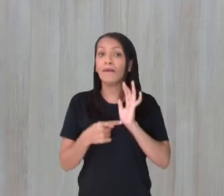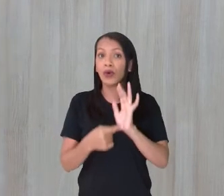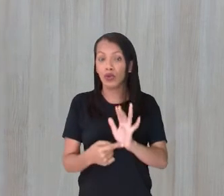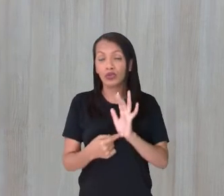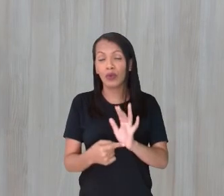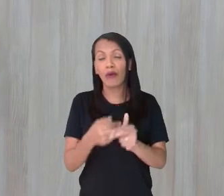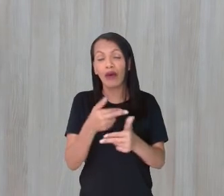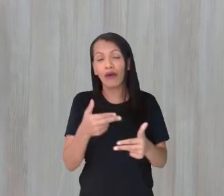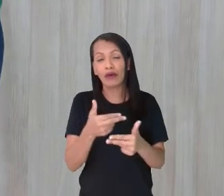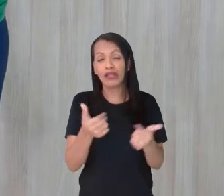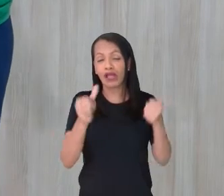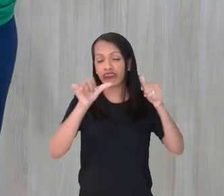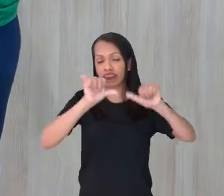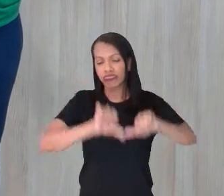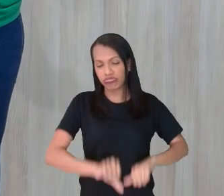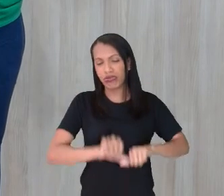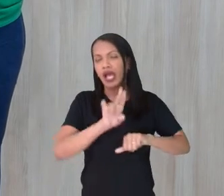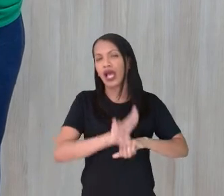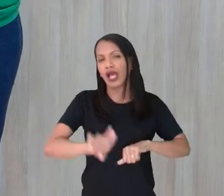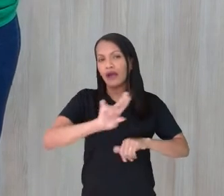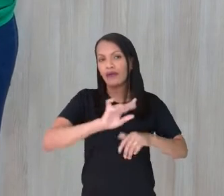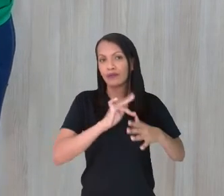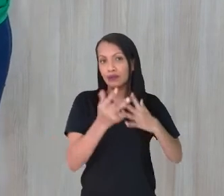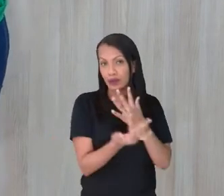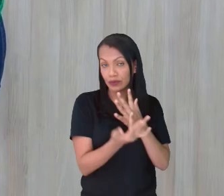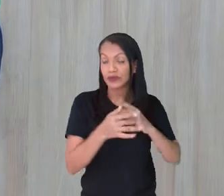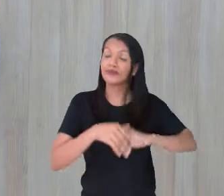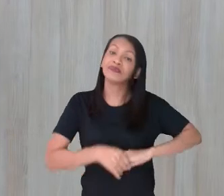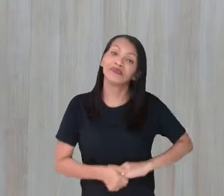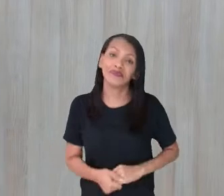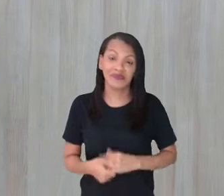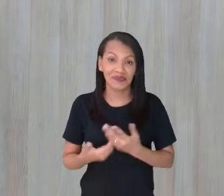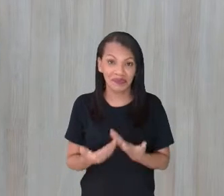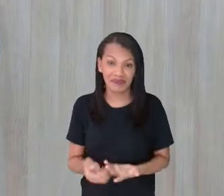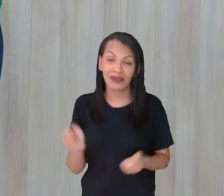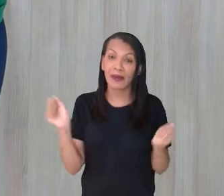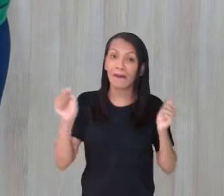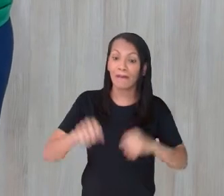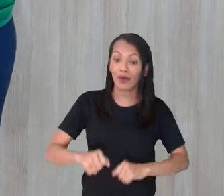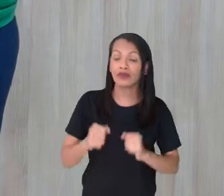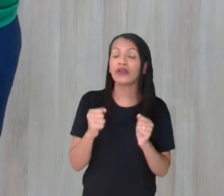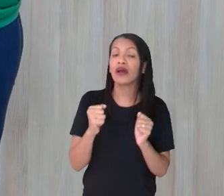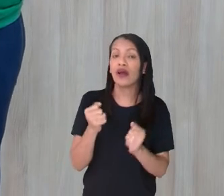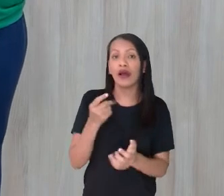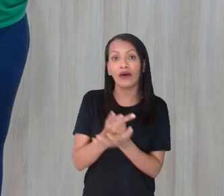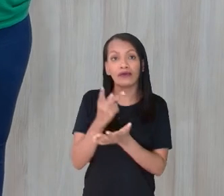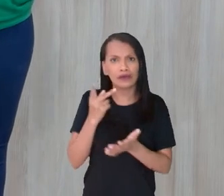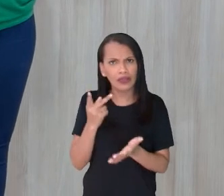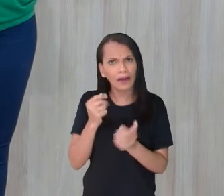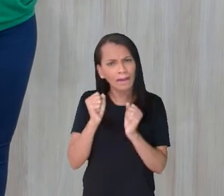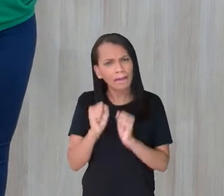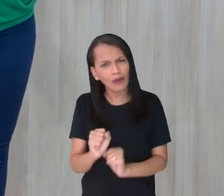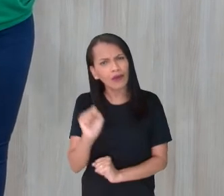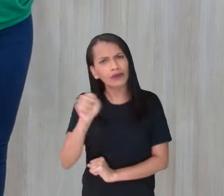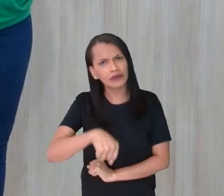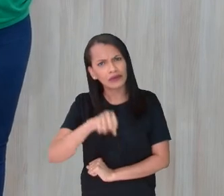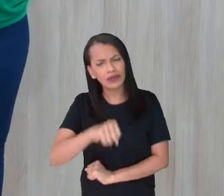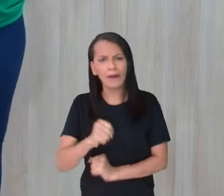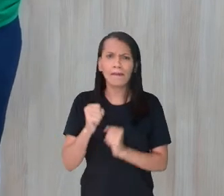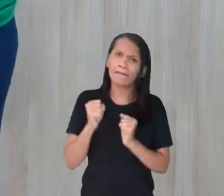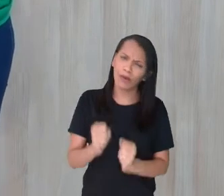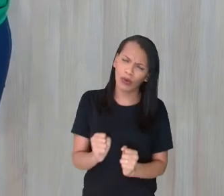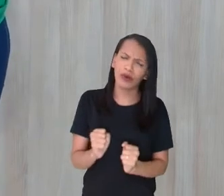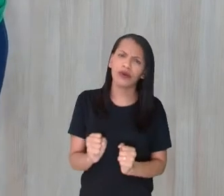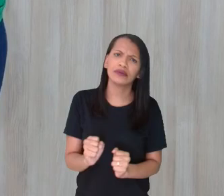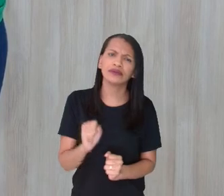um ponto negativo na utilização das redes sociais. E aí, isso pode acontecer? Pode. Você pode ser a favor com